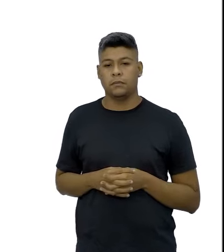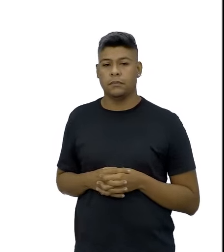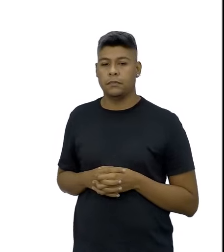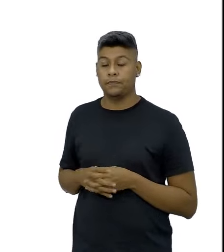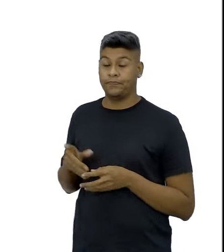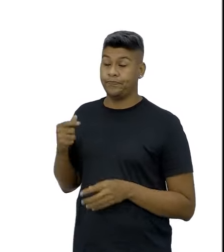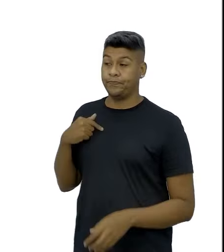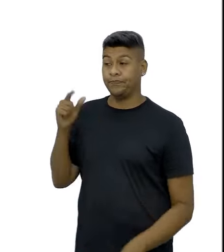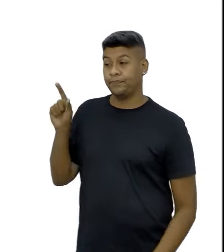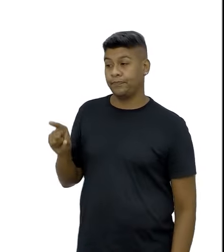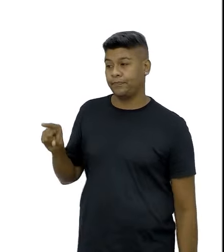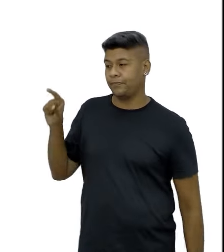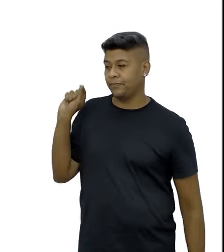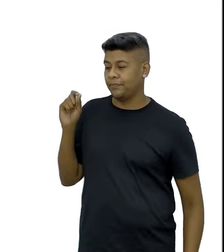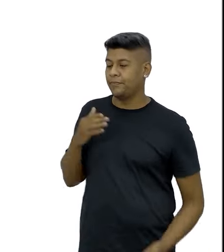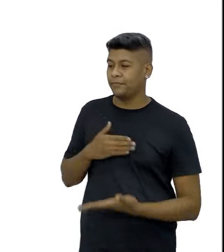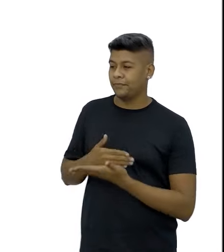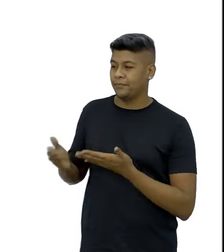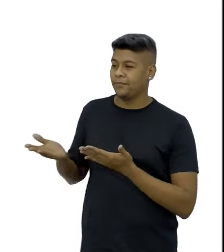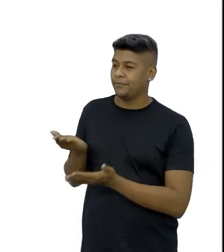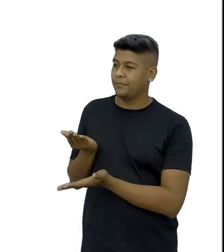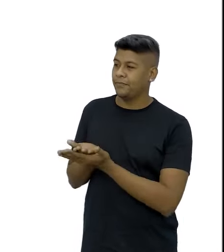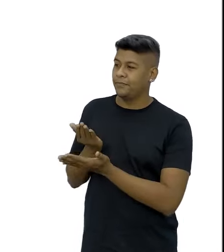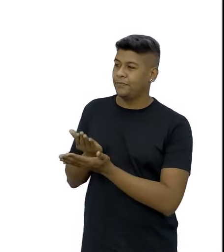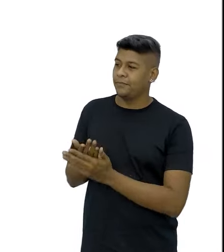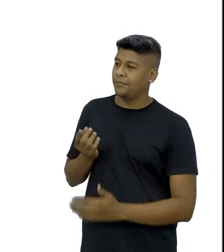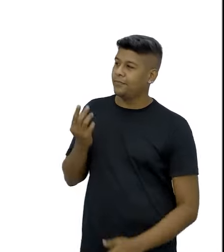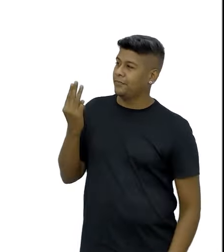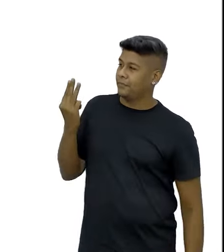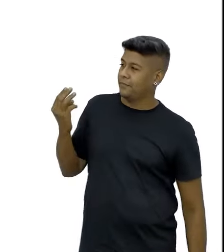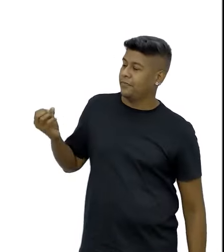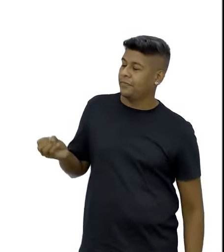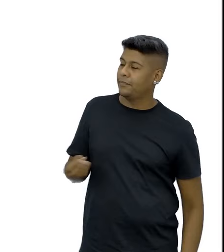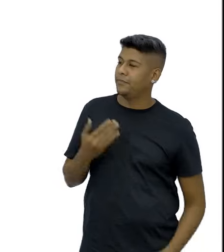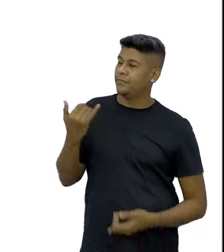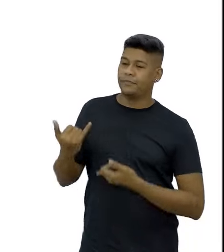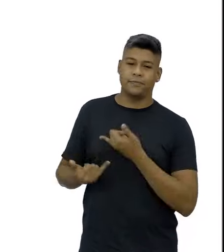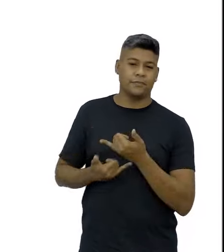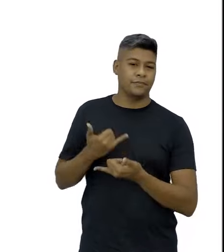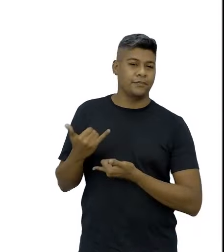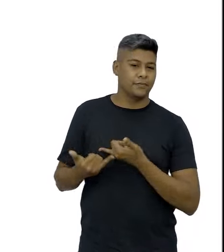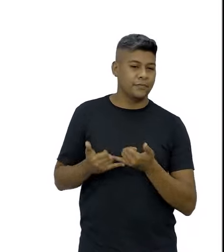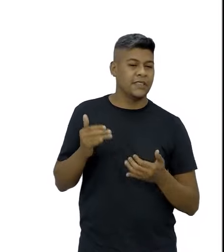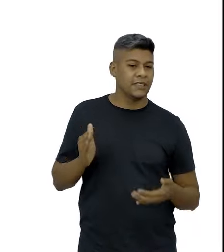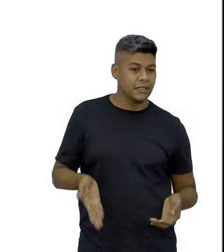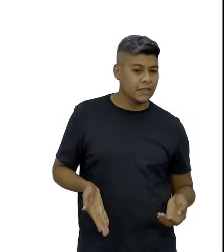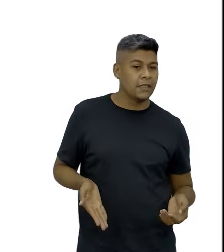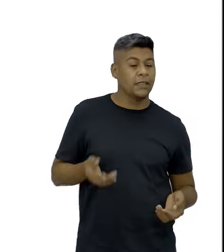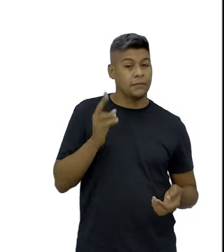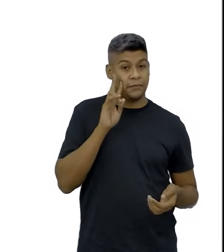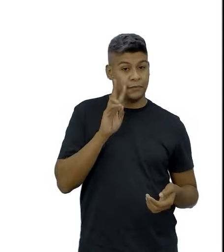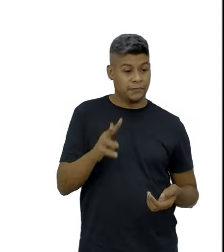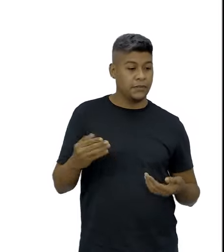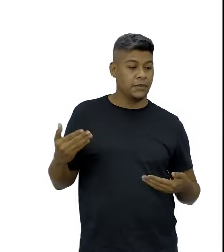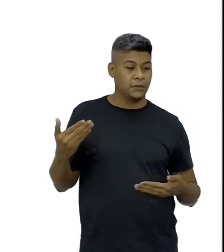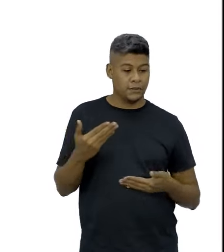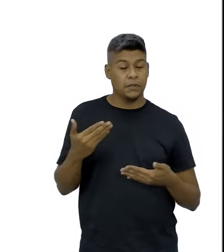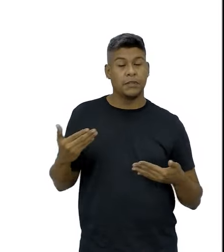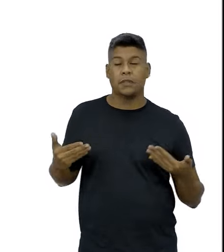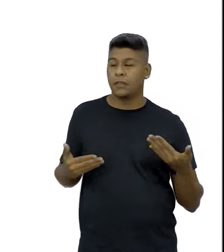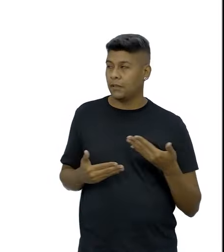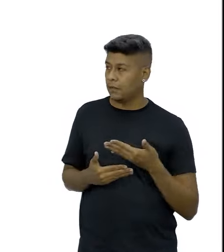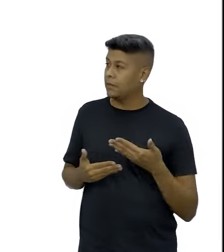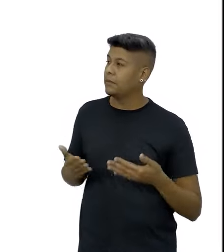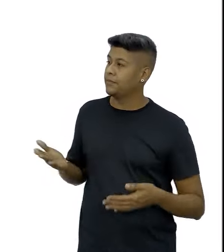Eu escolhi começar com a aula 3, que é conhecer uma nova brincadeira, como acabamos de ver nos slides,